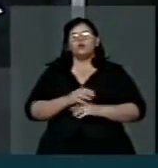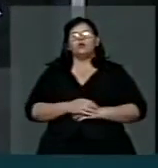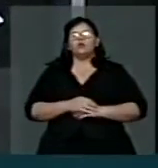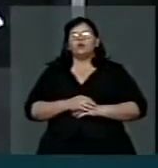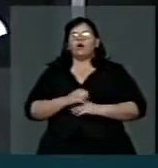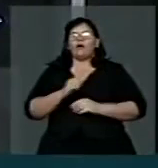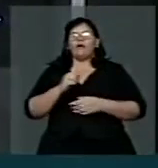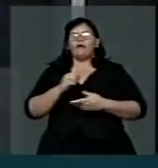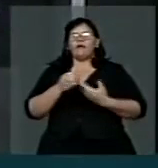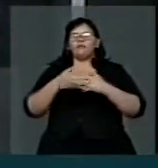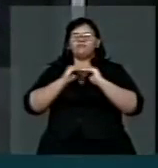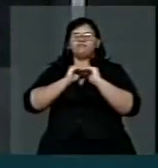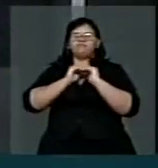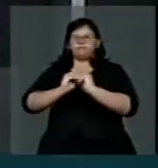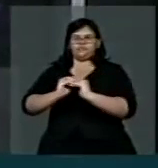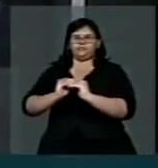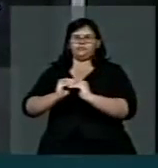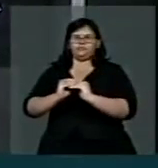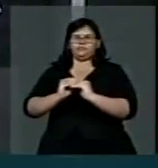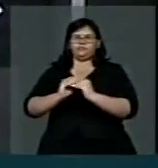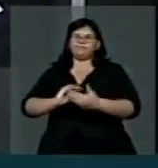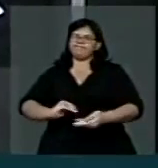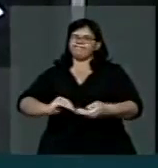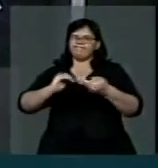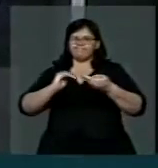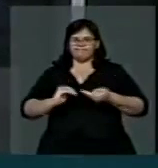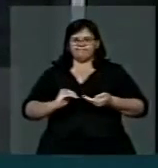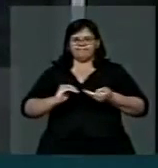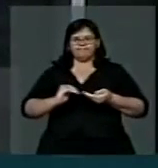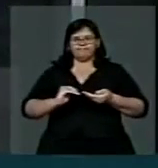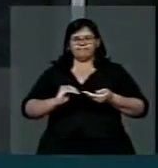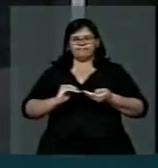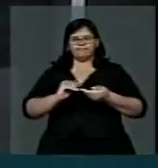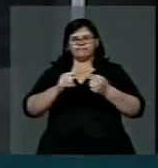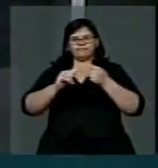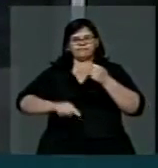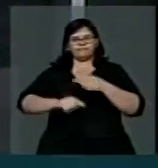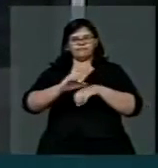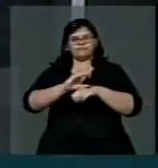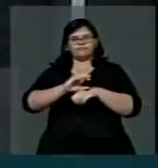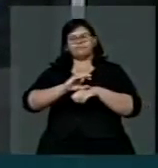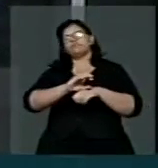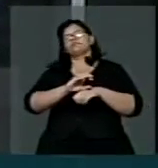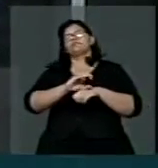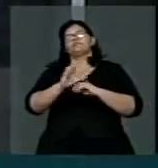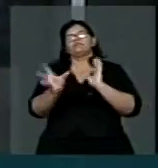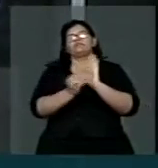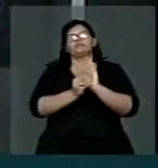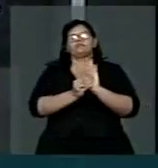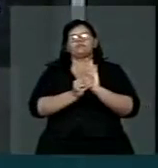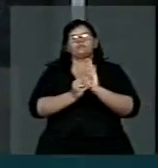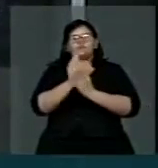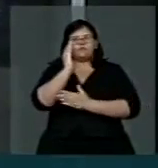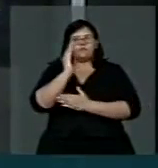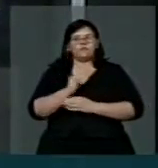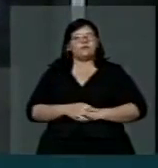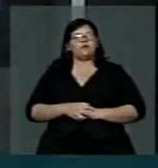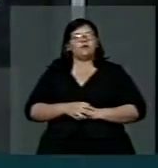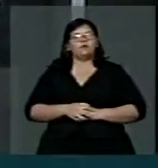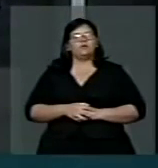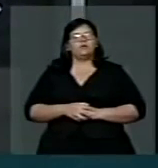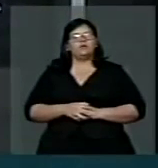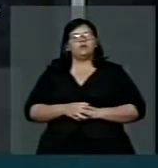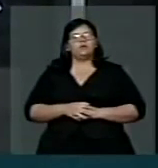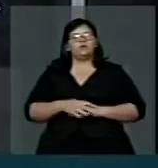submeter ao Congresso Nacional decisões sobre a inconstitucionalidade de emendas à Constituição aprovadas. O que